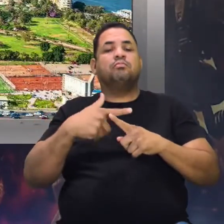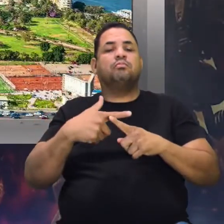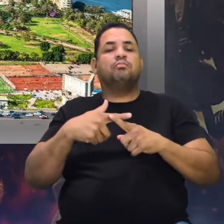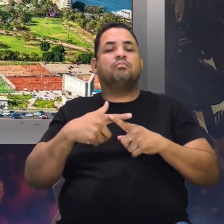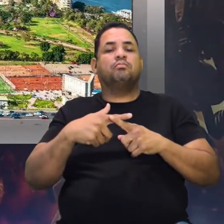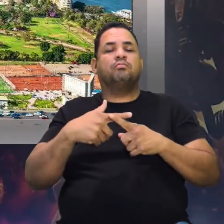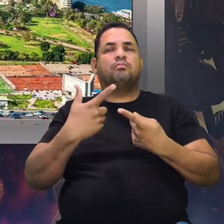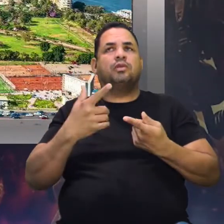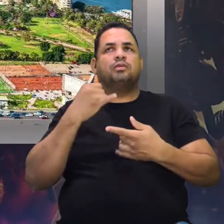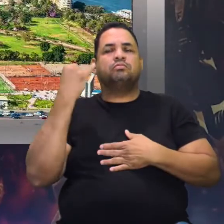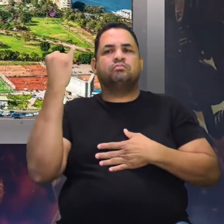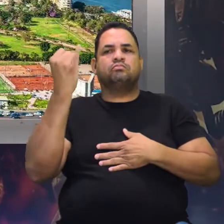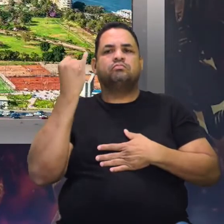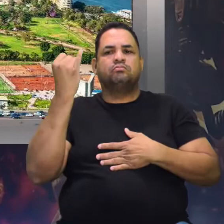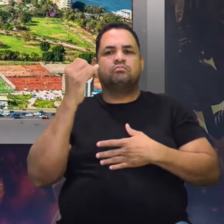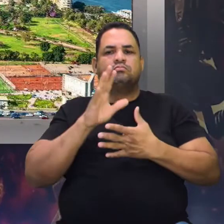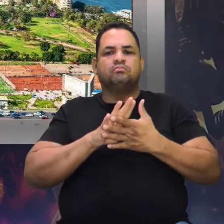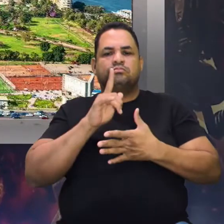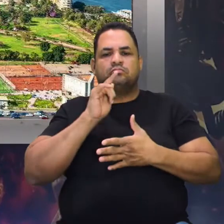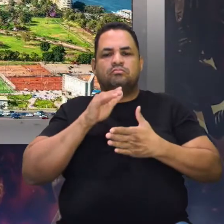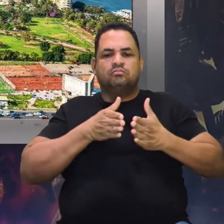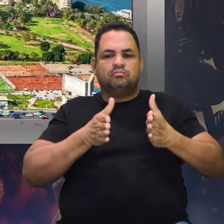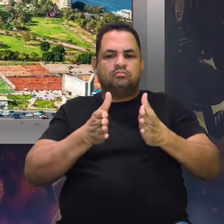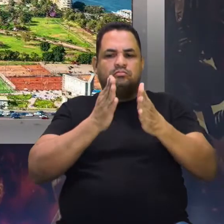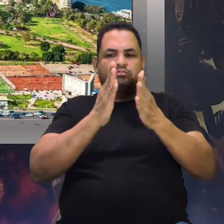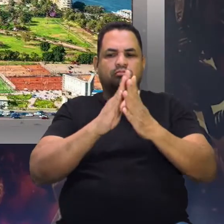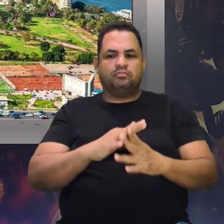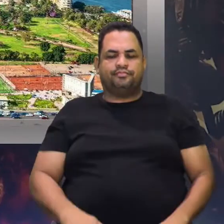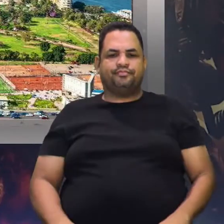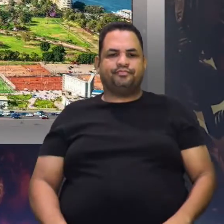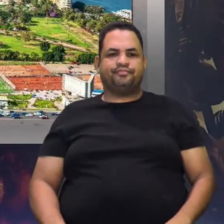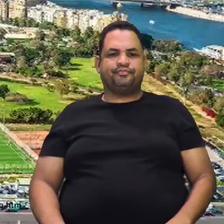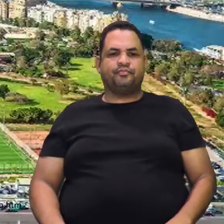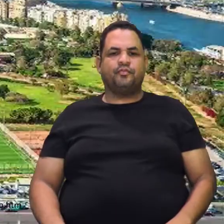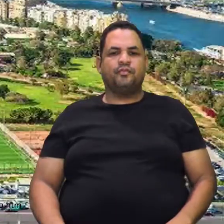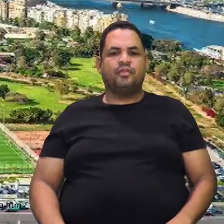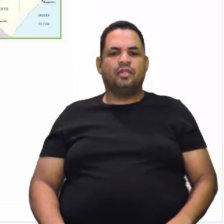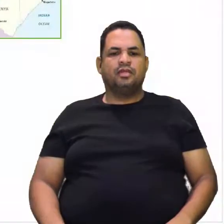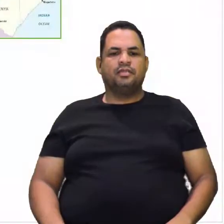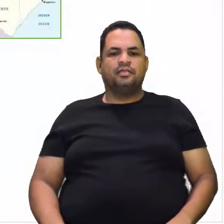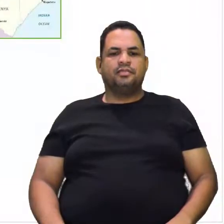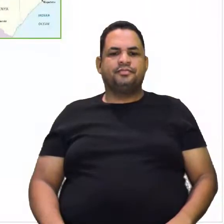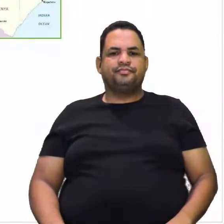tão importante esse rio para os egípcios? Olha na tela de vocês.